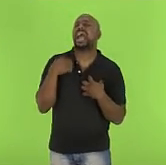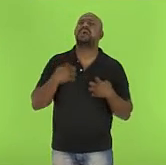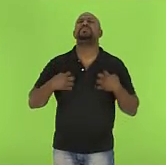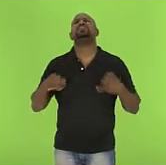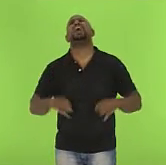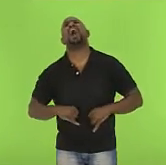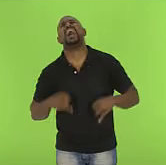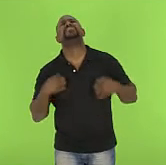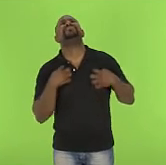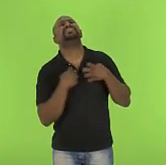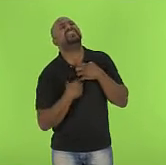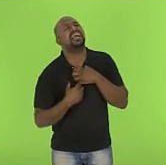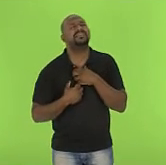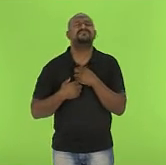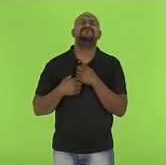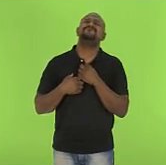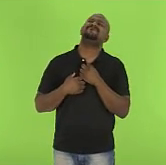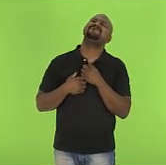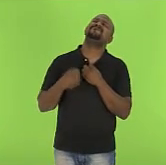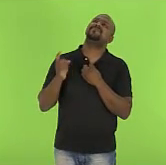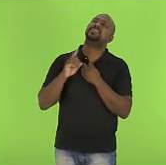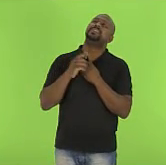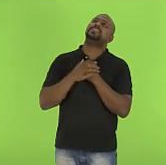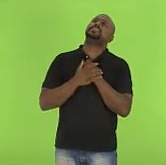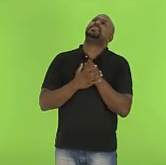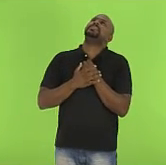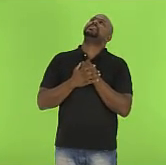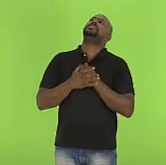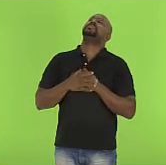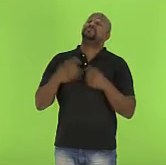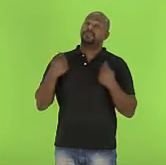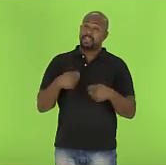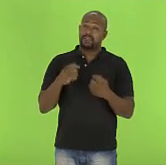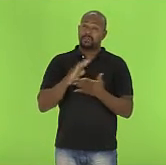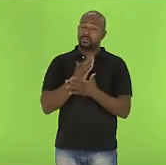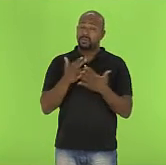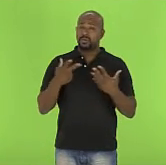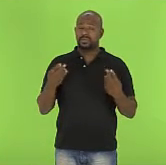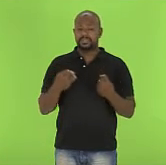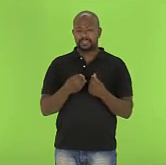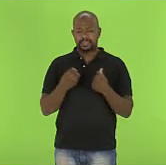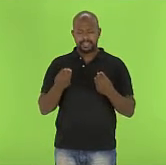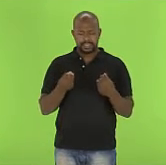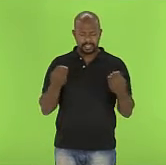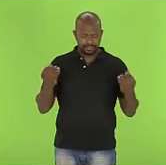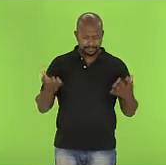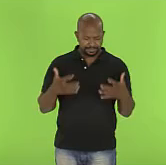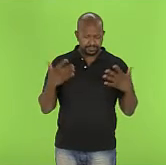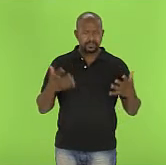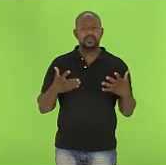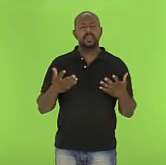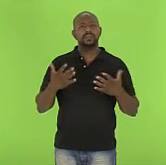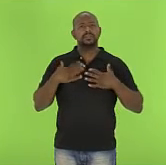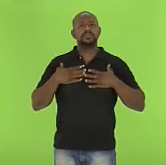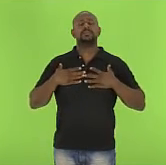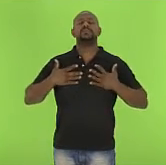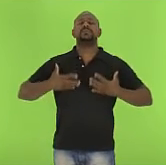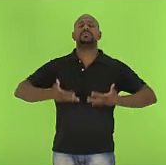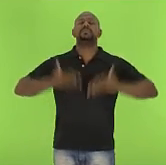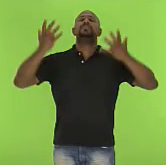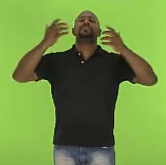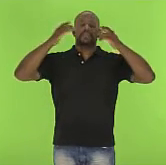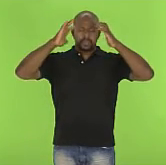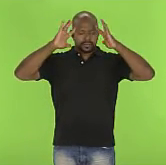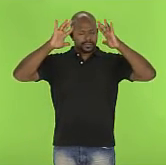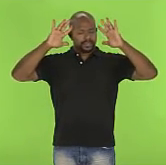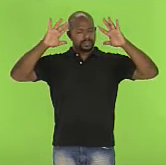bota as pessoas para sofrerem. Não, gente, não. A gente precisava de alguma coisa que jogasse a gente num